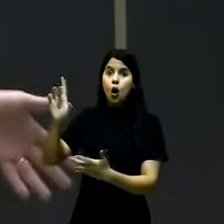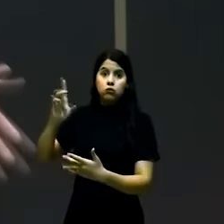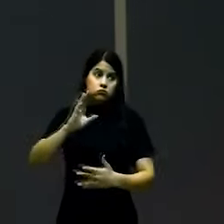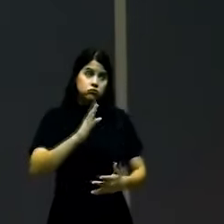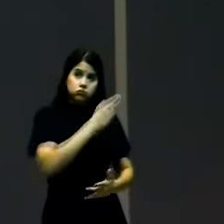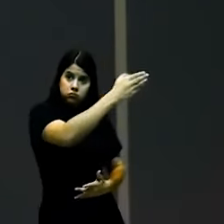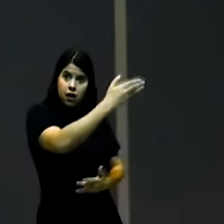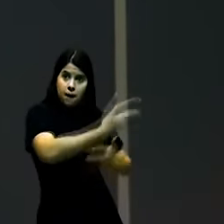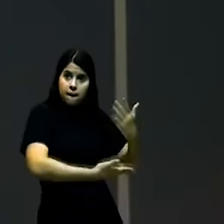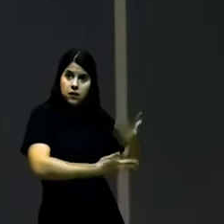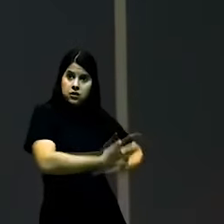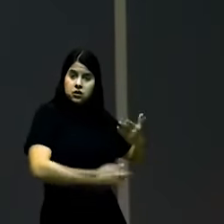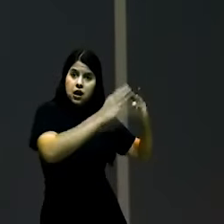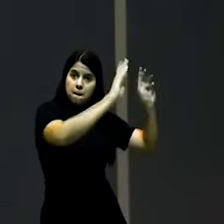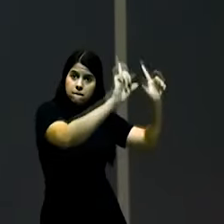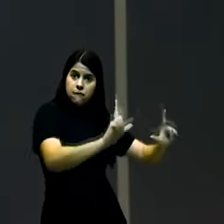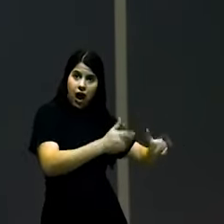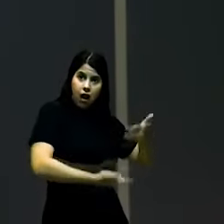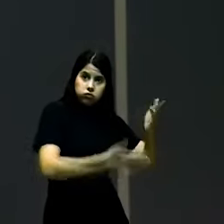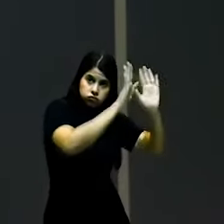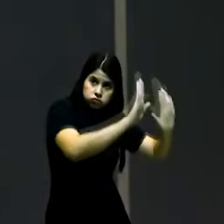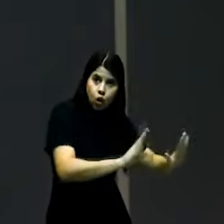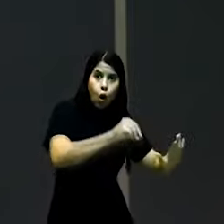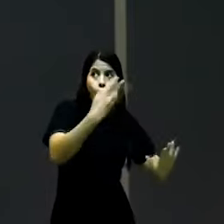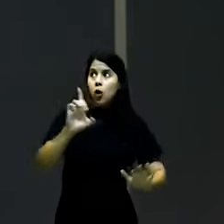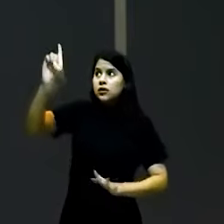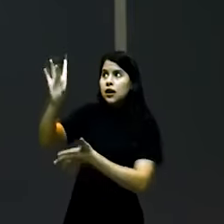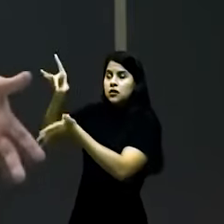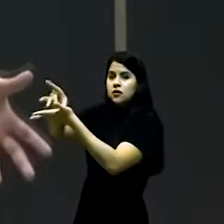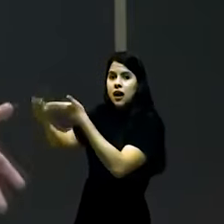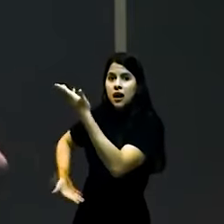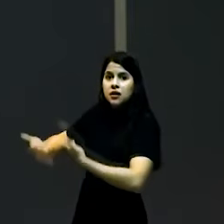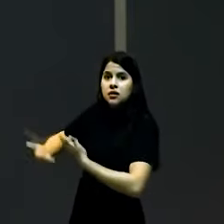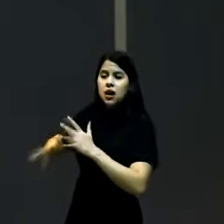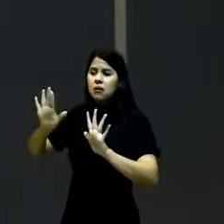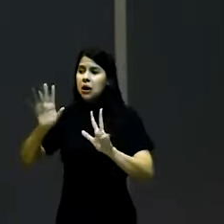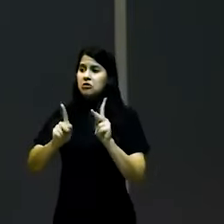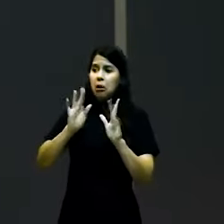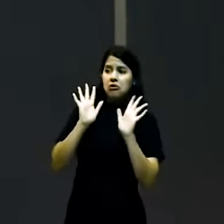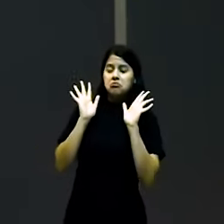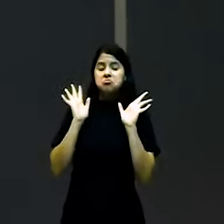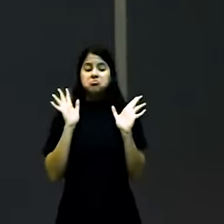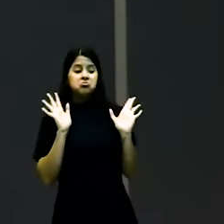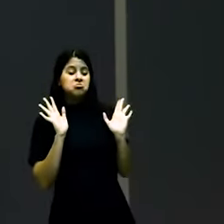Baal, ou vocês servem ao Deus verdadeiro. Mas o povo está inseguro, porque a nação foi